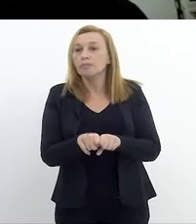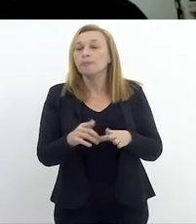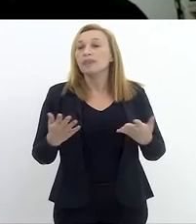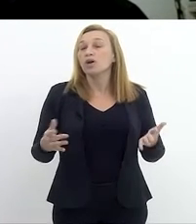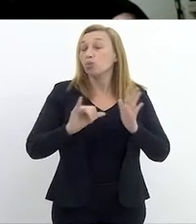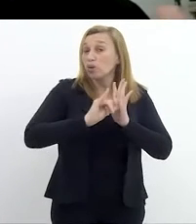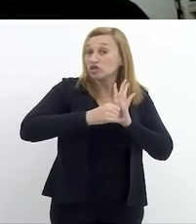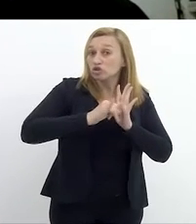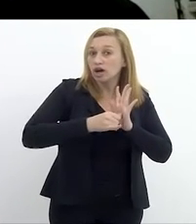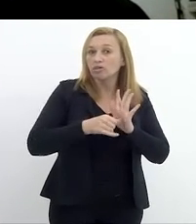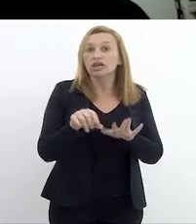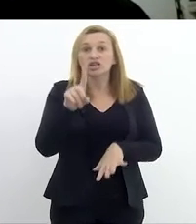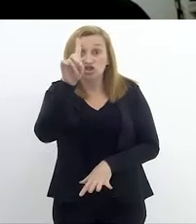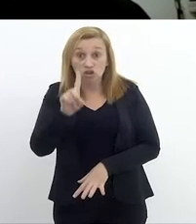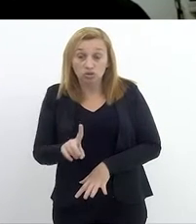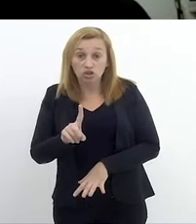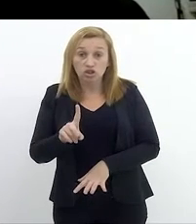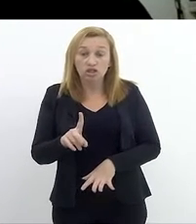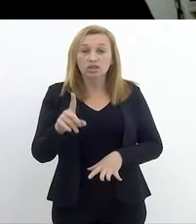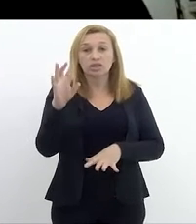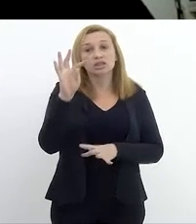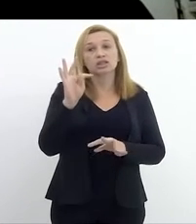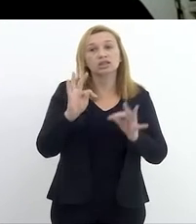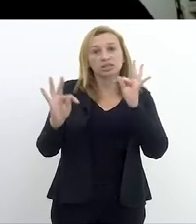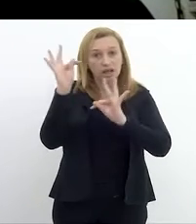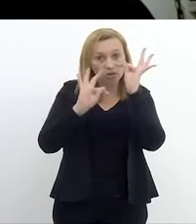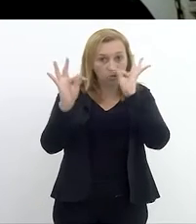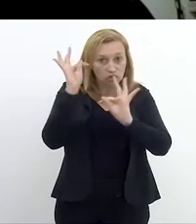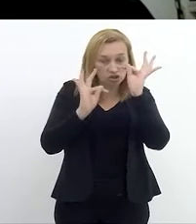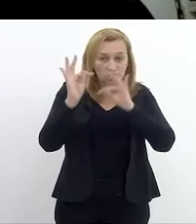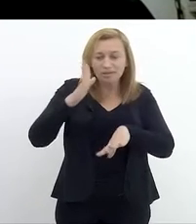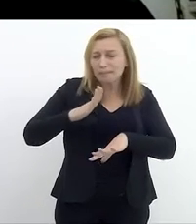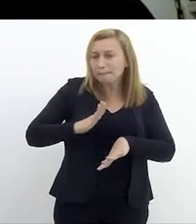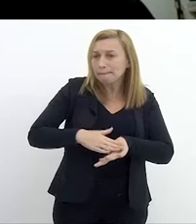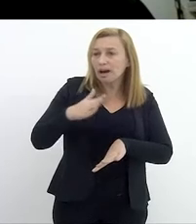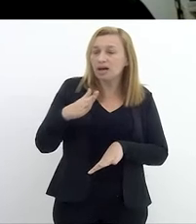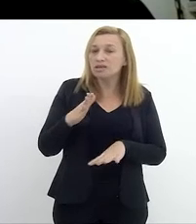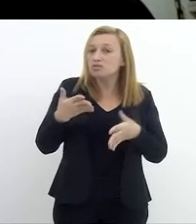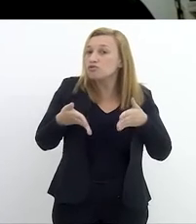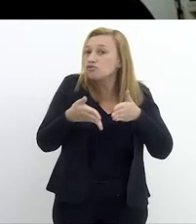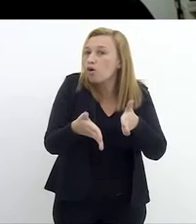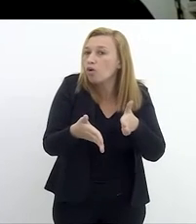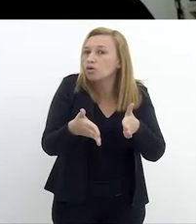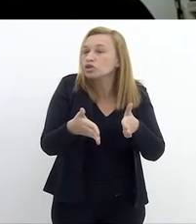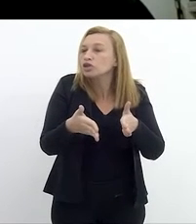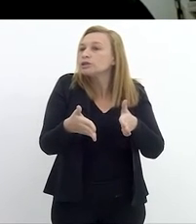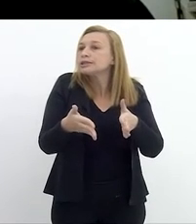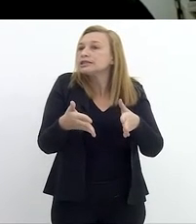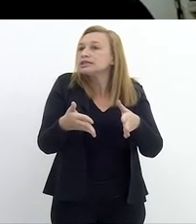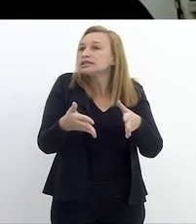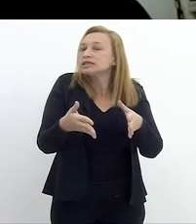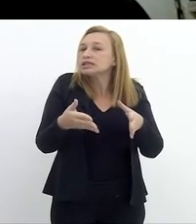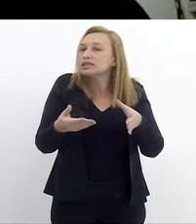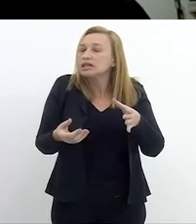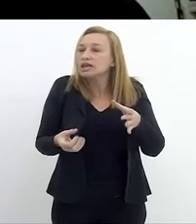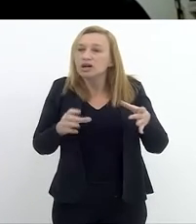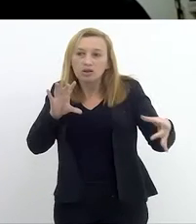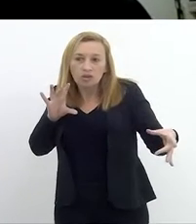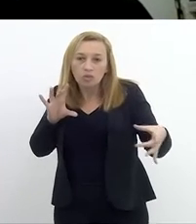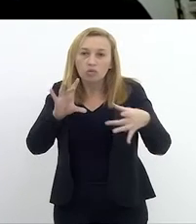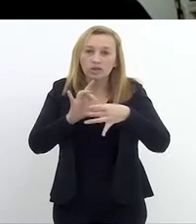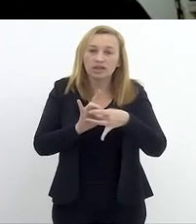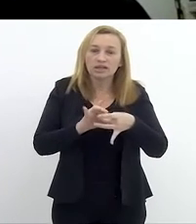pesquisa, desenvolvimento e inovação, né? Os editais da Diretoria de Tecnologia, eles